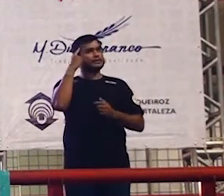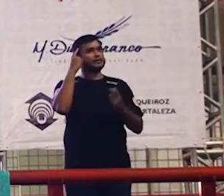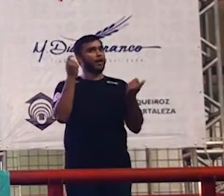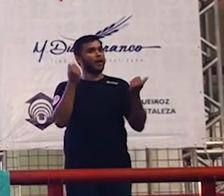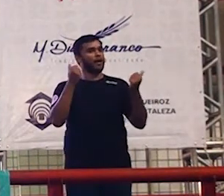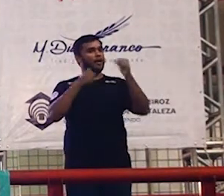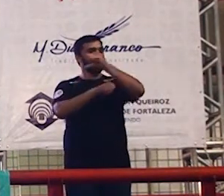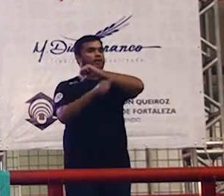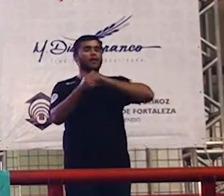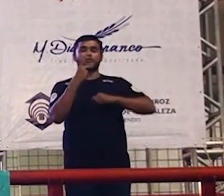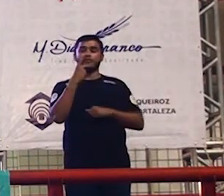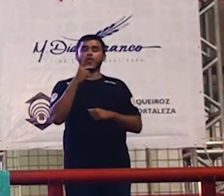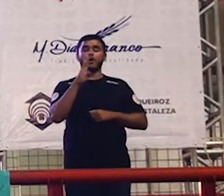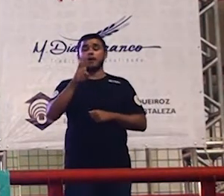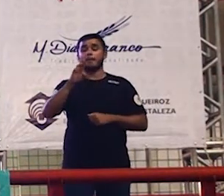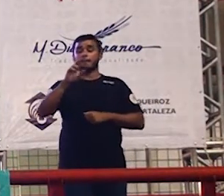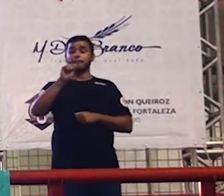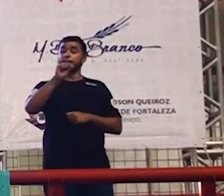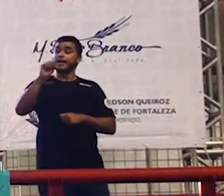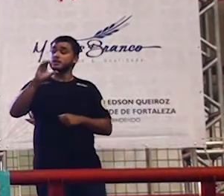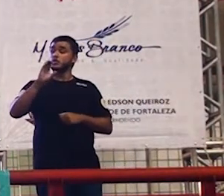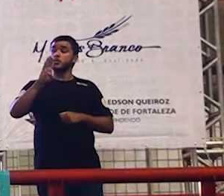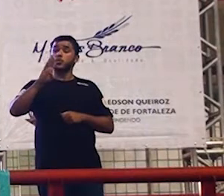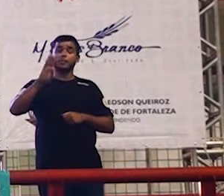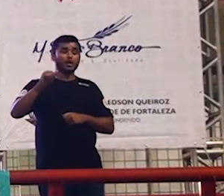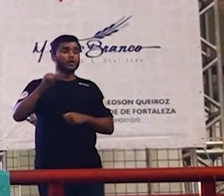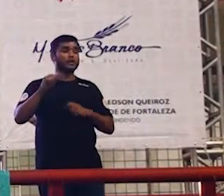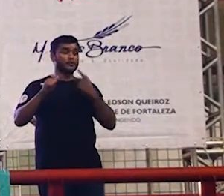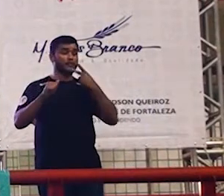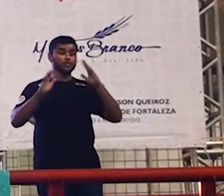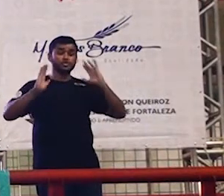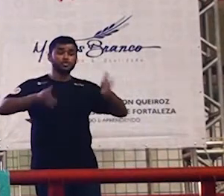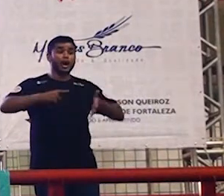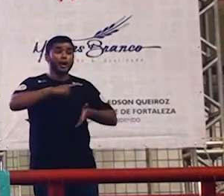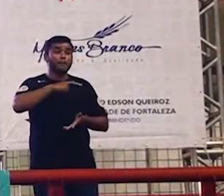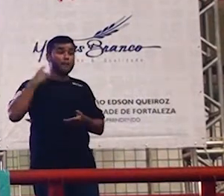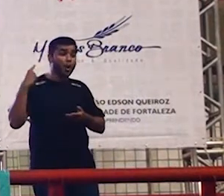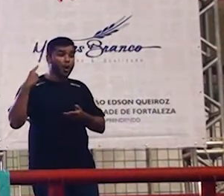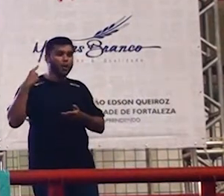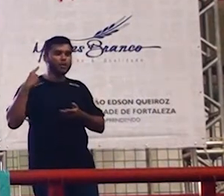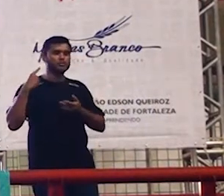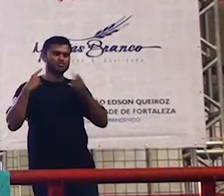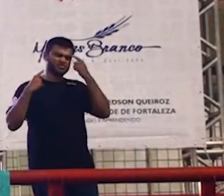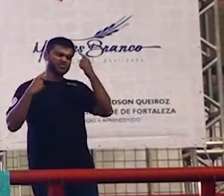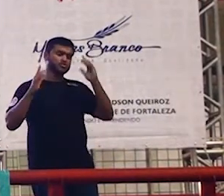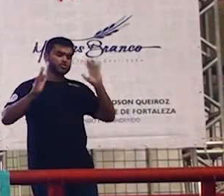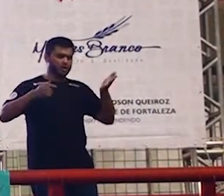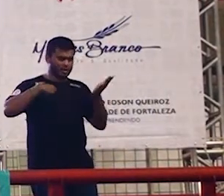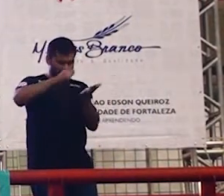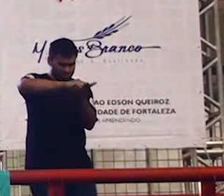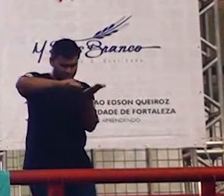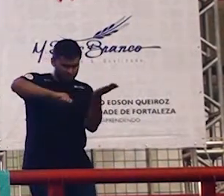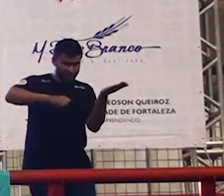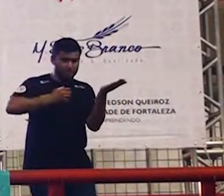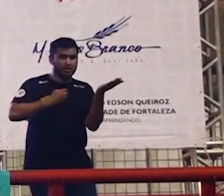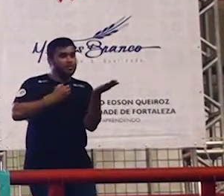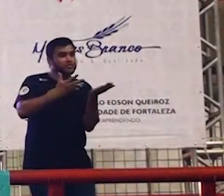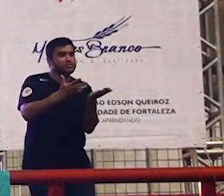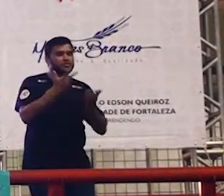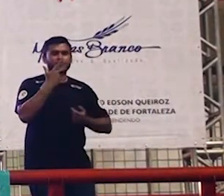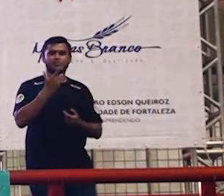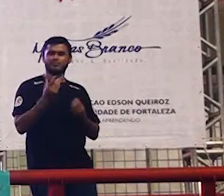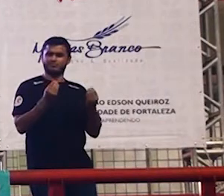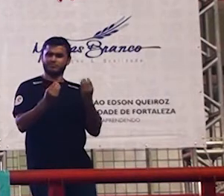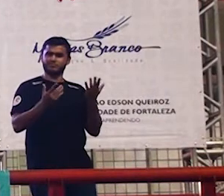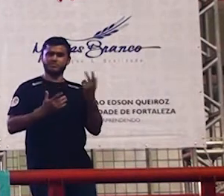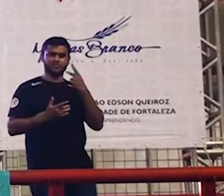é um defunto autor. Ele vai narrar suas memórias depois de morto. Professor, mas isso é absurdo. Como é que o